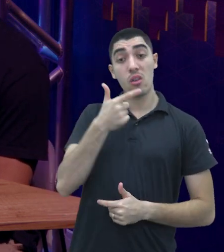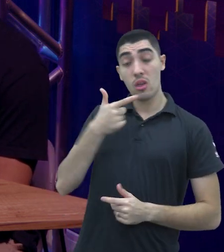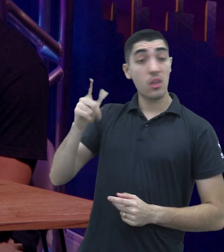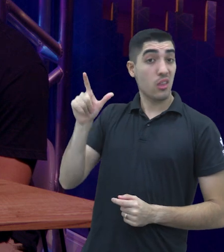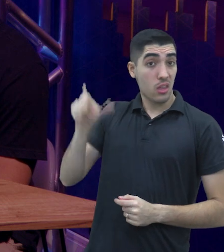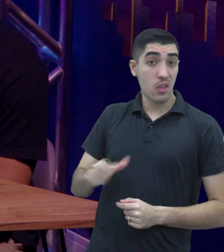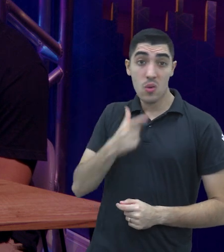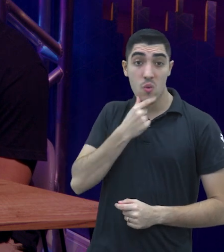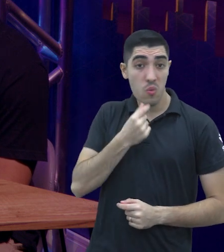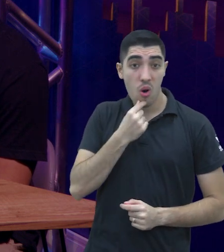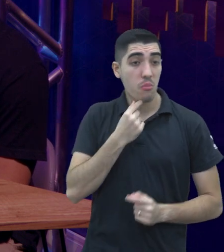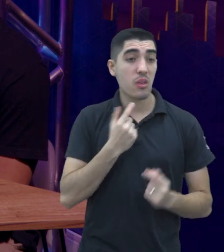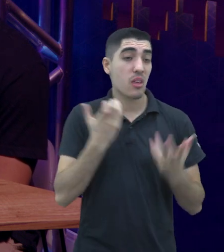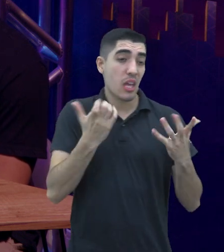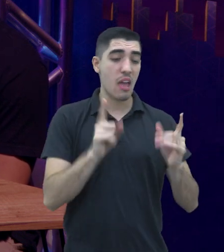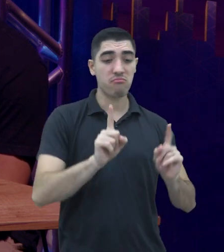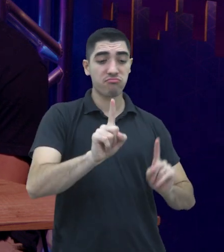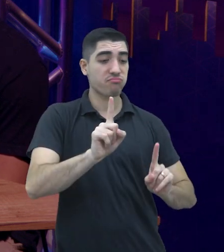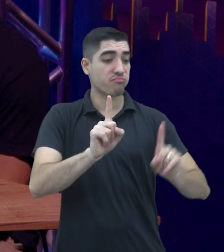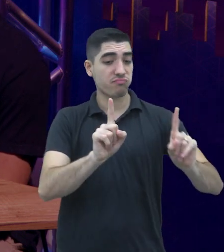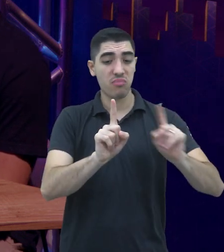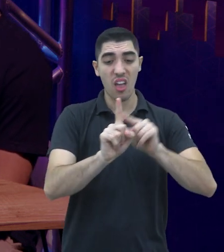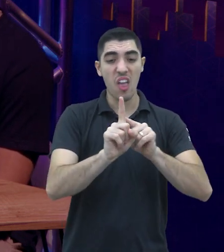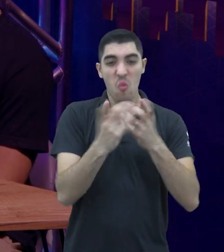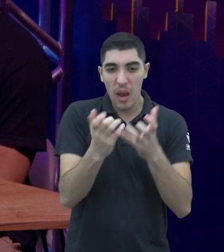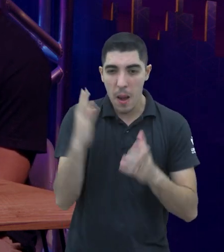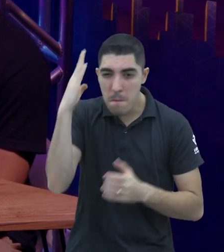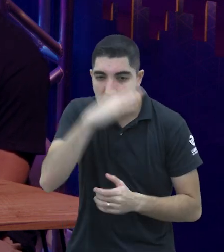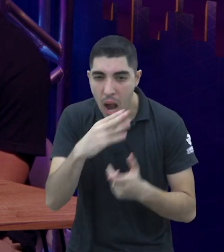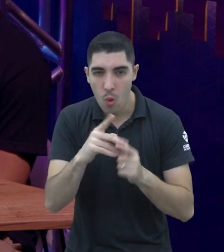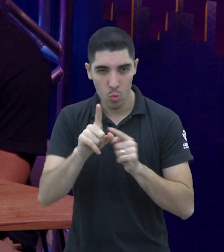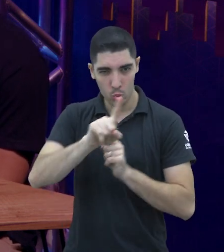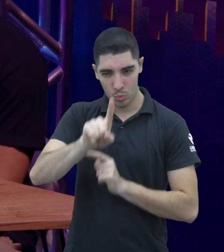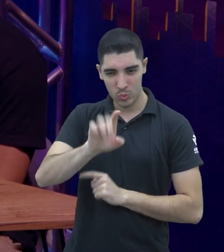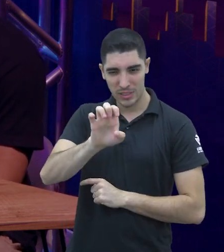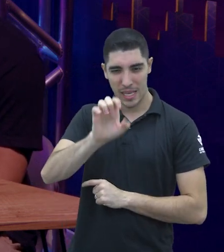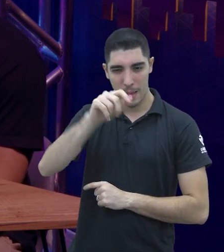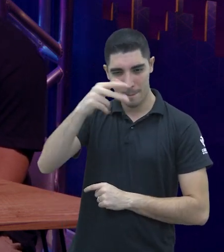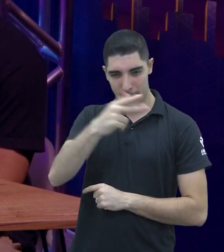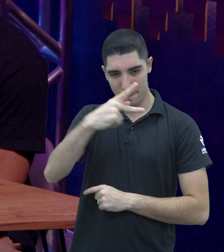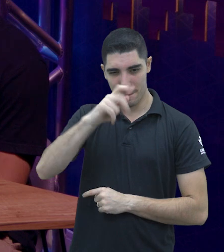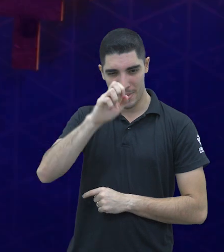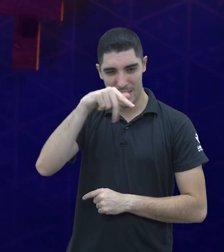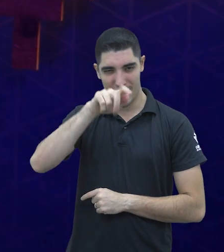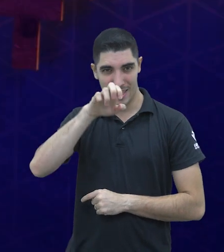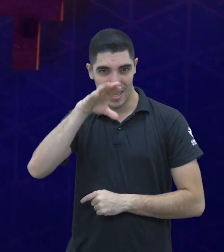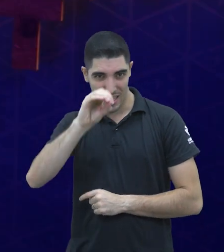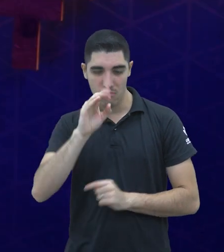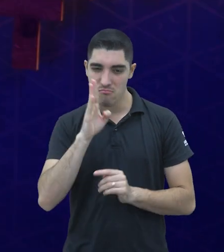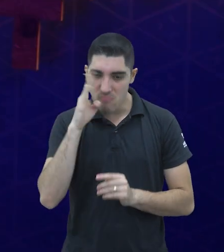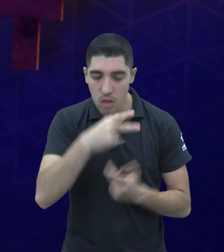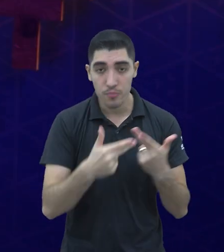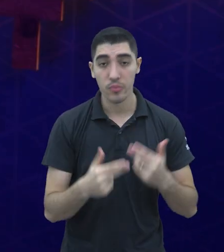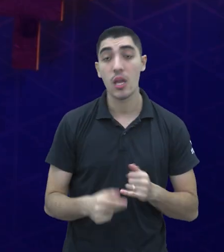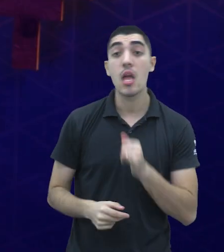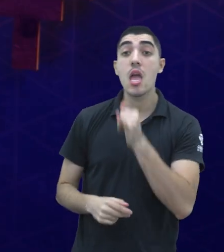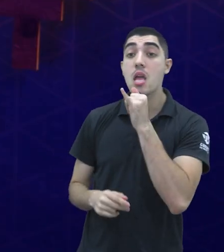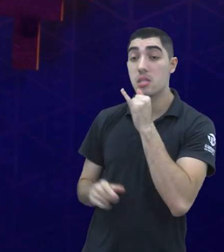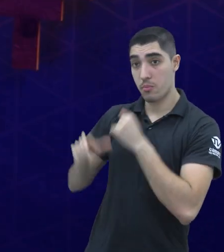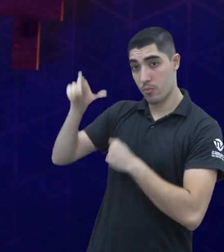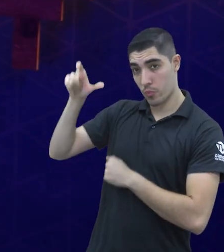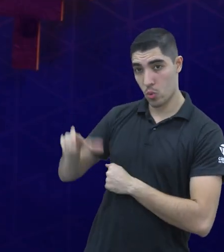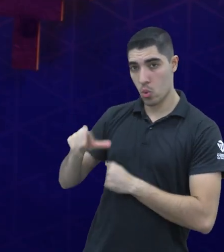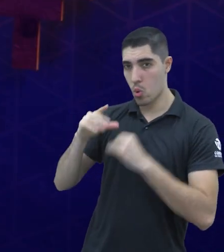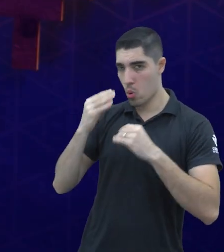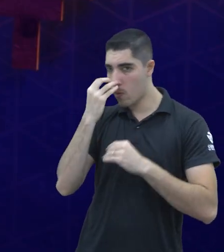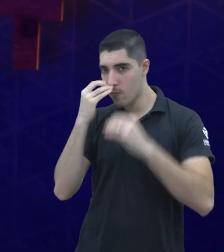o Zé Pequeno escolheu ficar na realidade. Eu acho que a grande questão é que a gente fala do Coringa, ele é um vilão, beleza? O Zé Pequeno